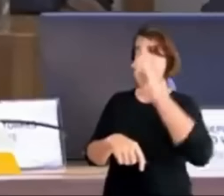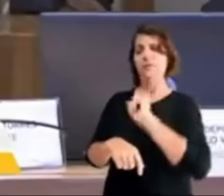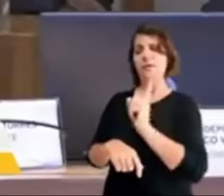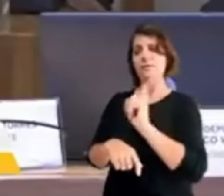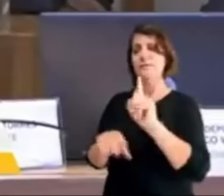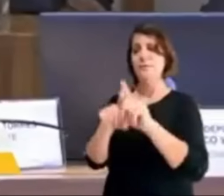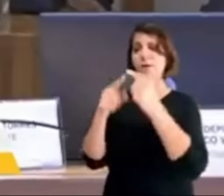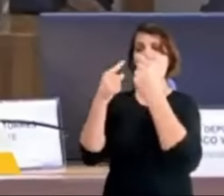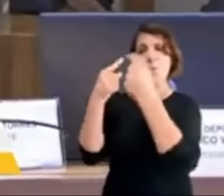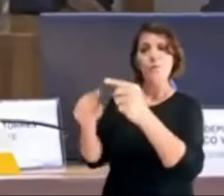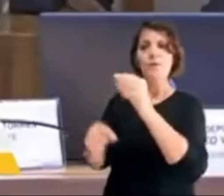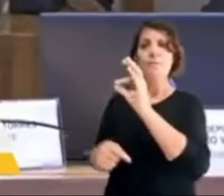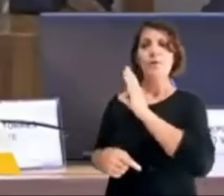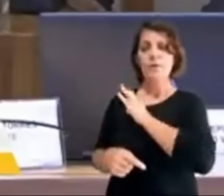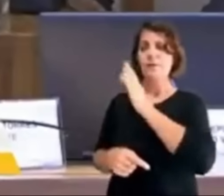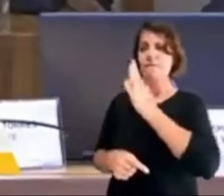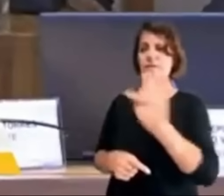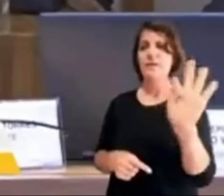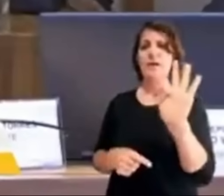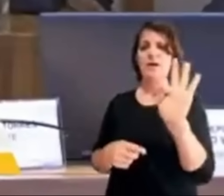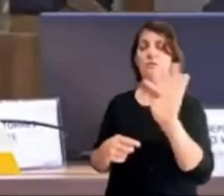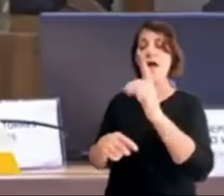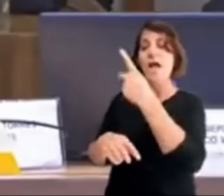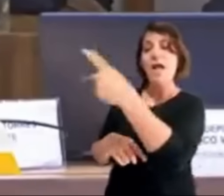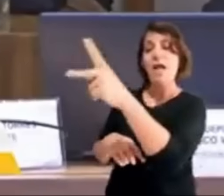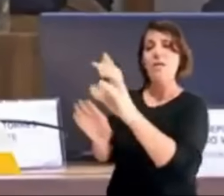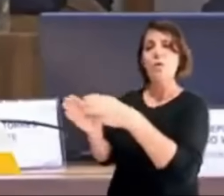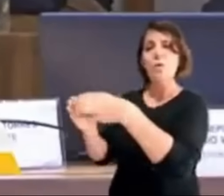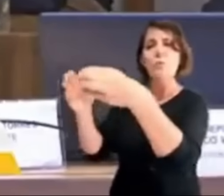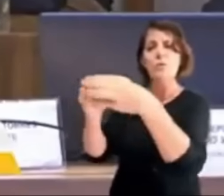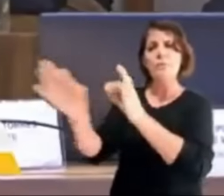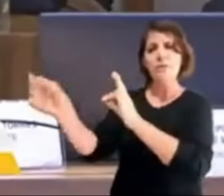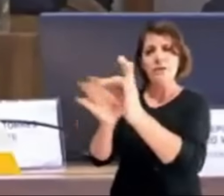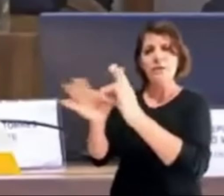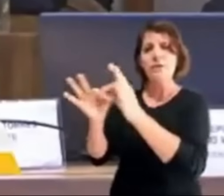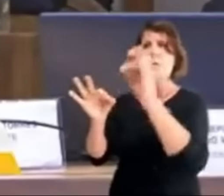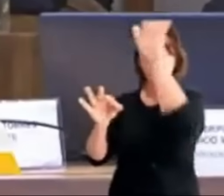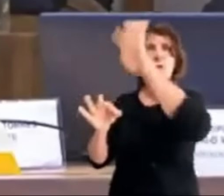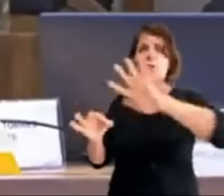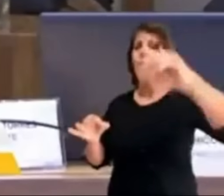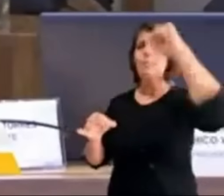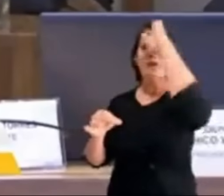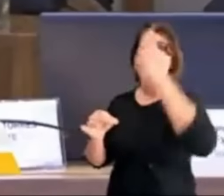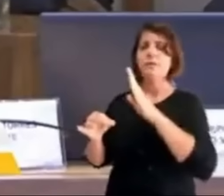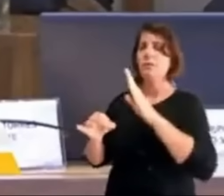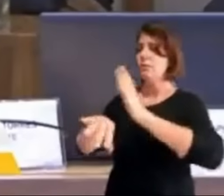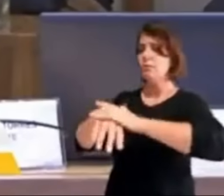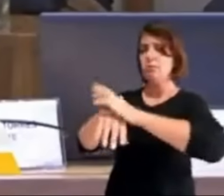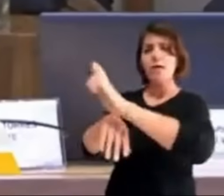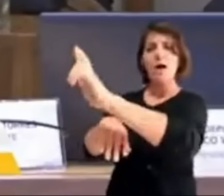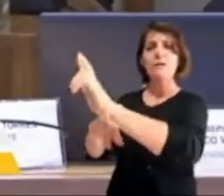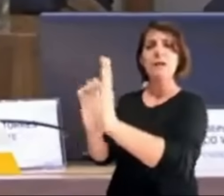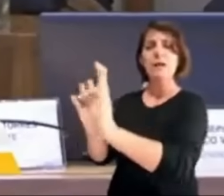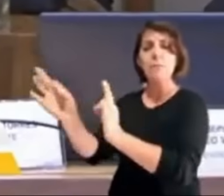Federal. Eles tinham o planejamento deles, que é feito para o Brasil inteiro, e agiram conforme o planejamento deles. Isso não